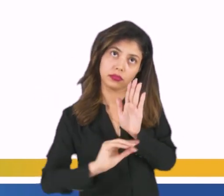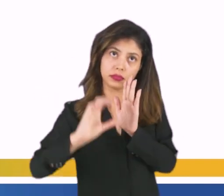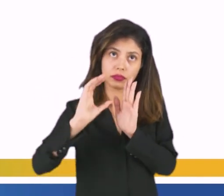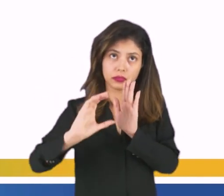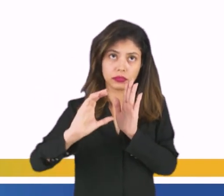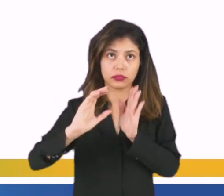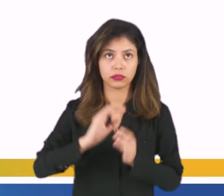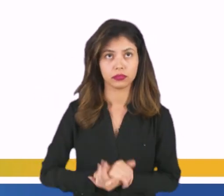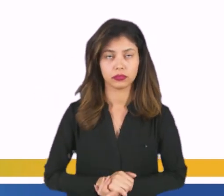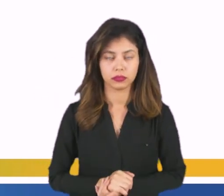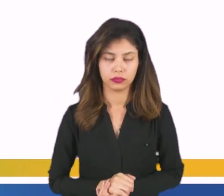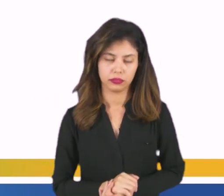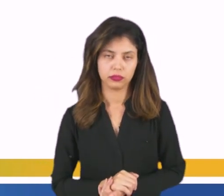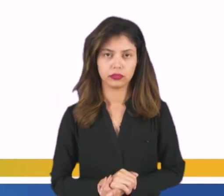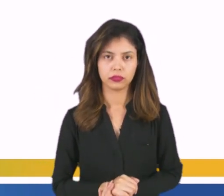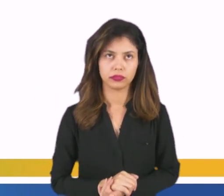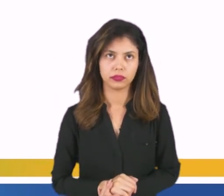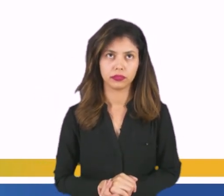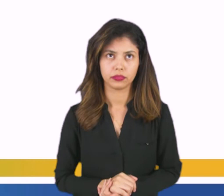c